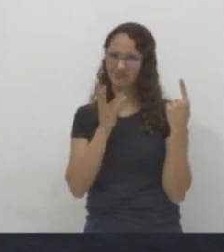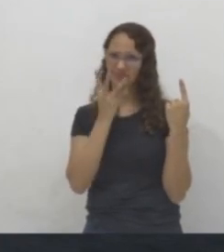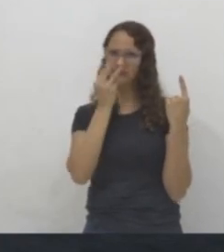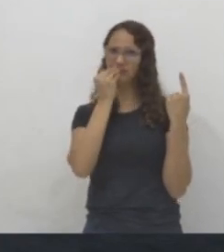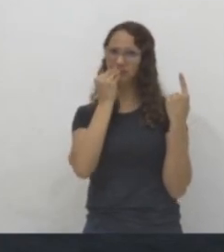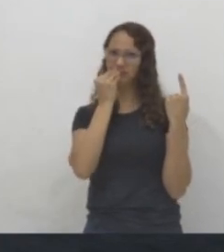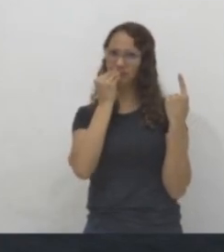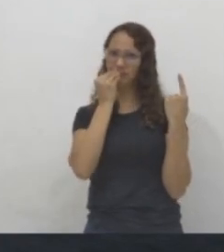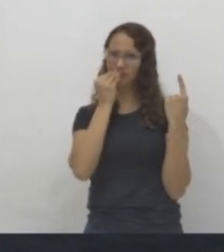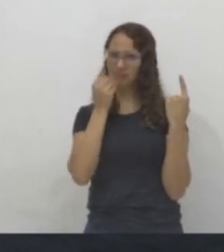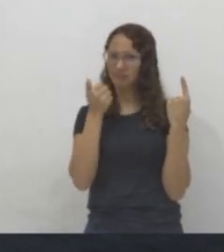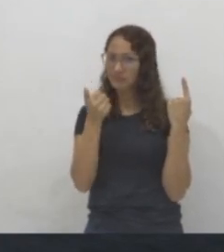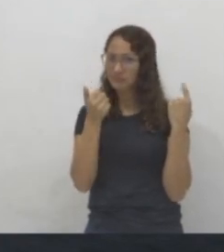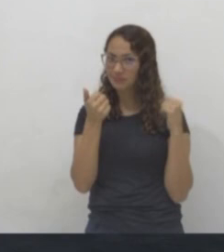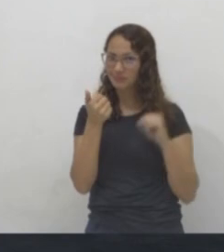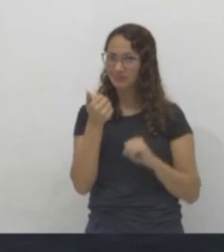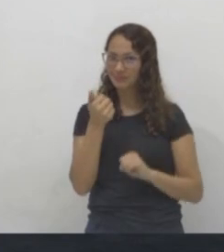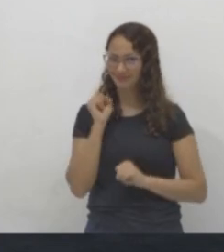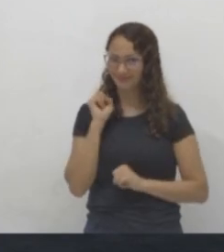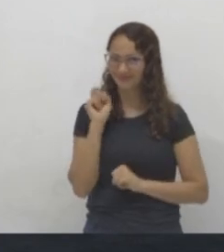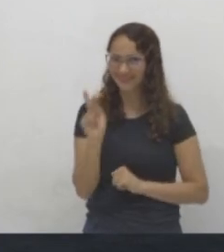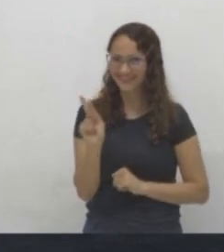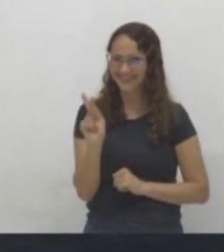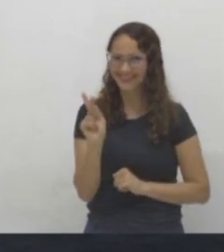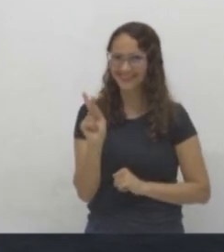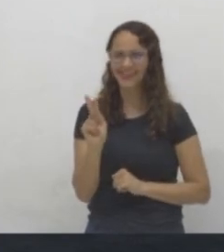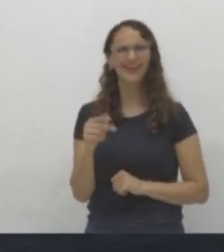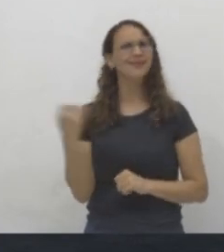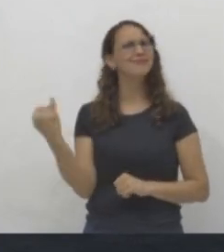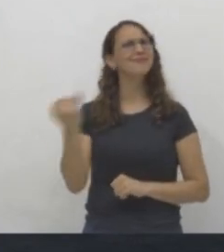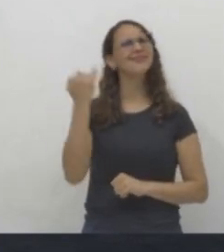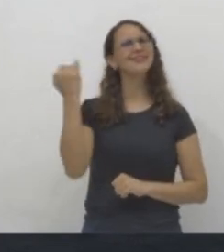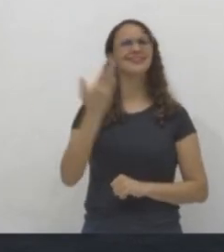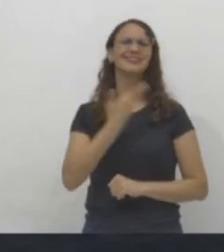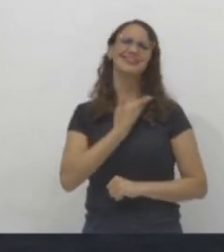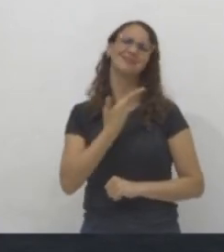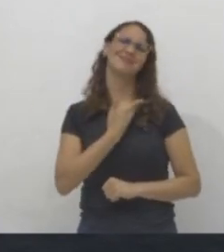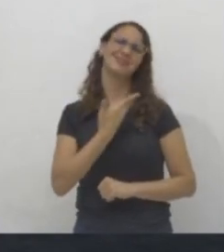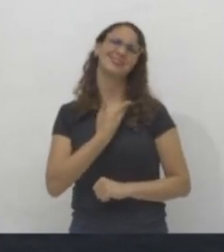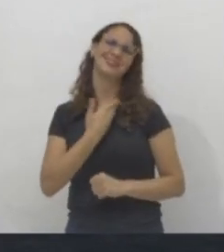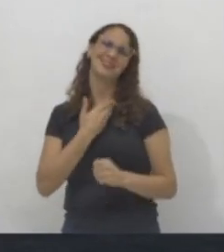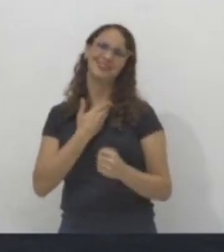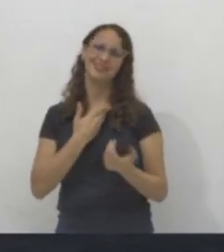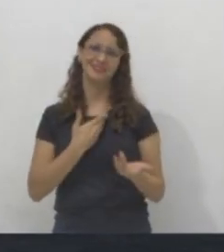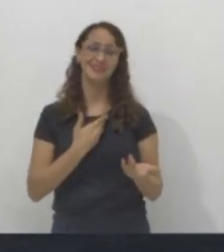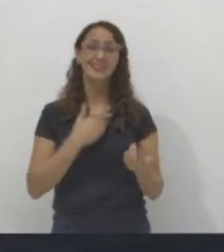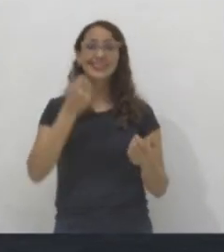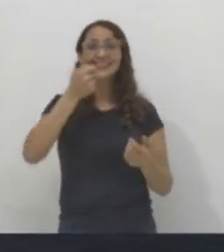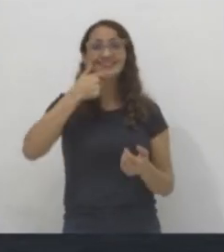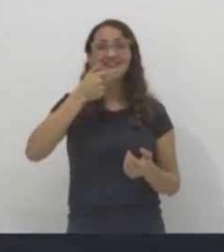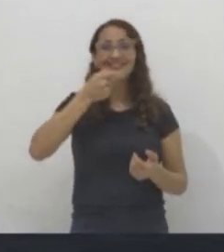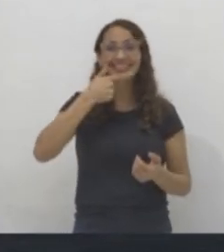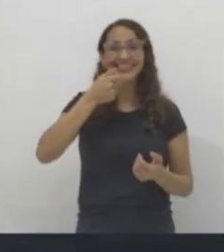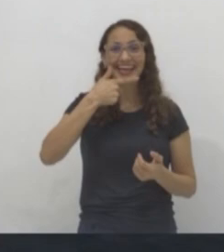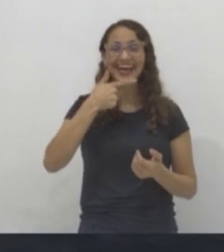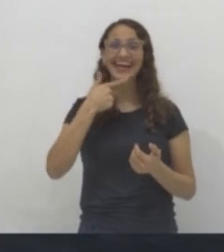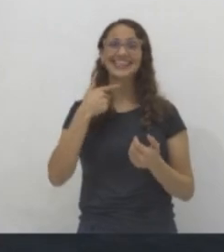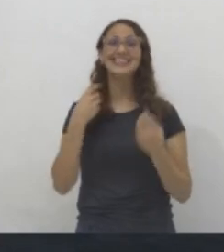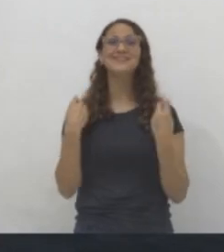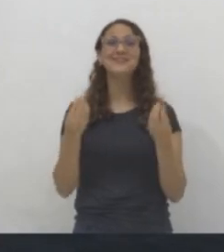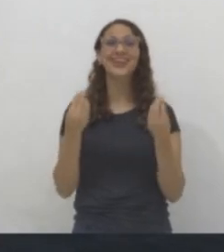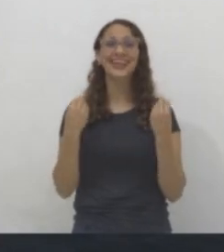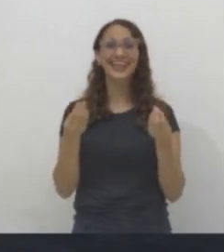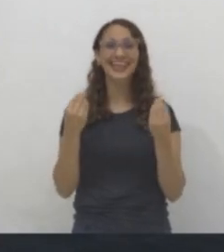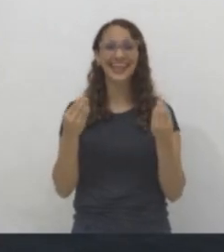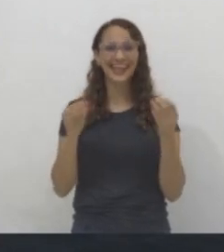tá certo? É muito bom você fazer amigos, tá certo? Então faça piadas, conte piadas que venham